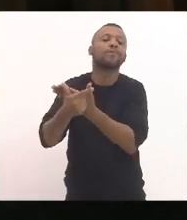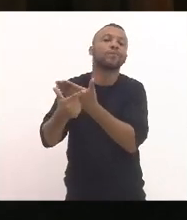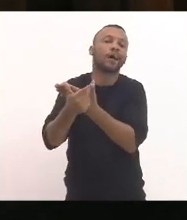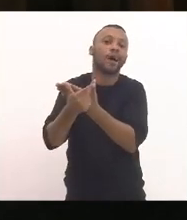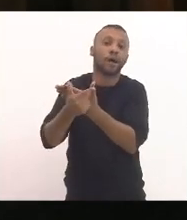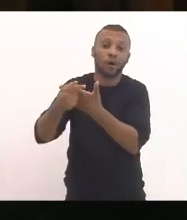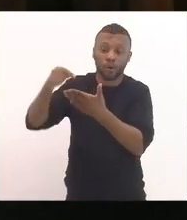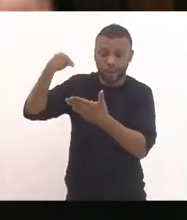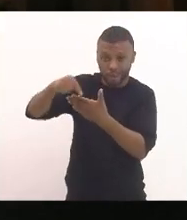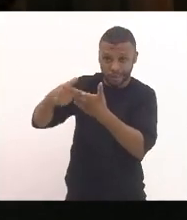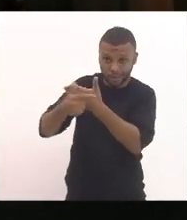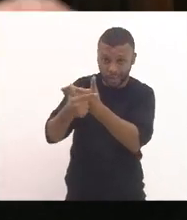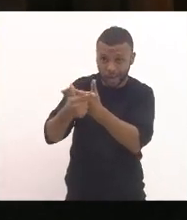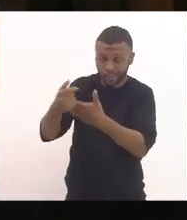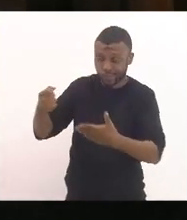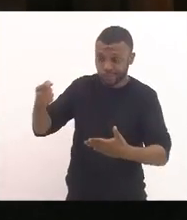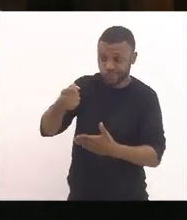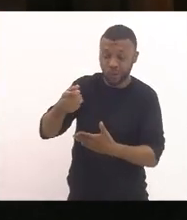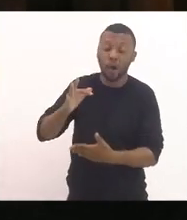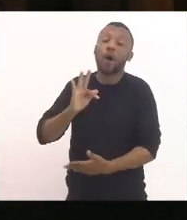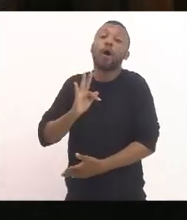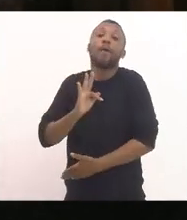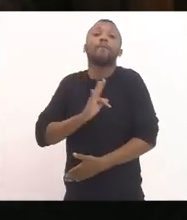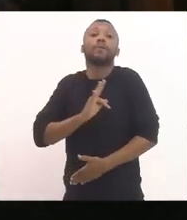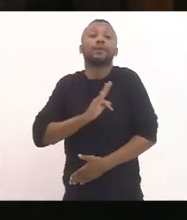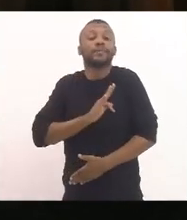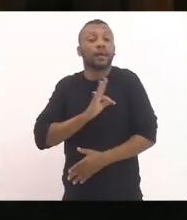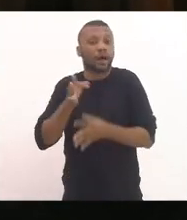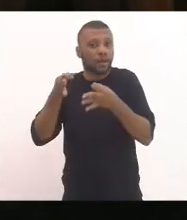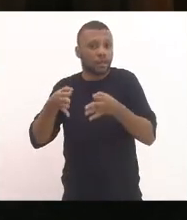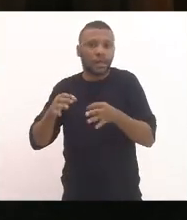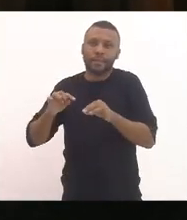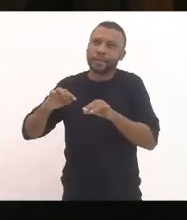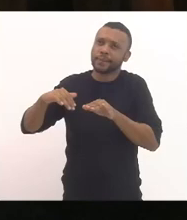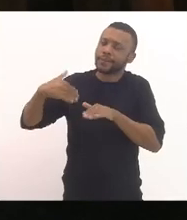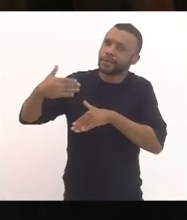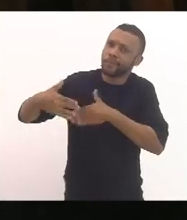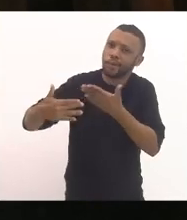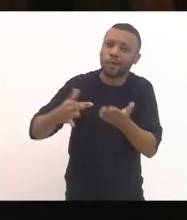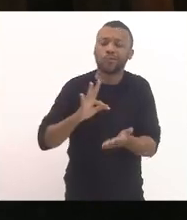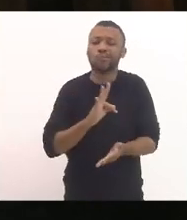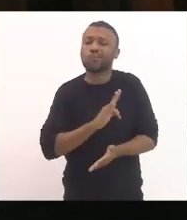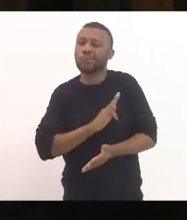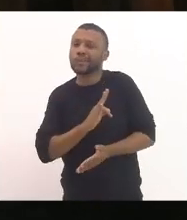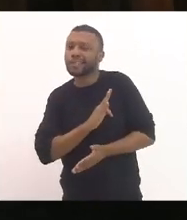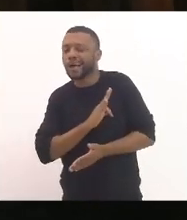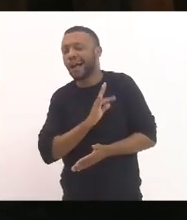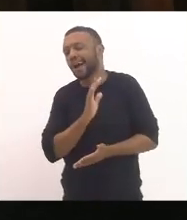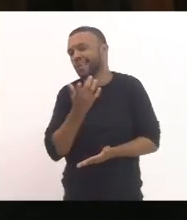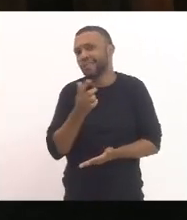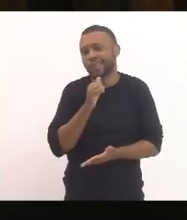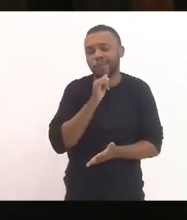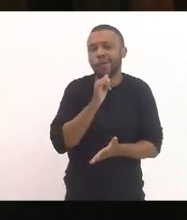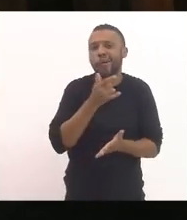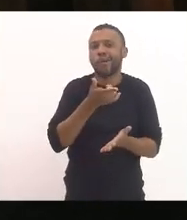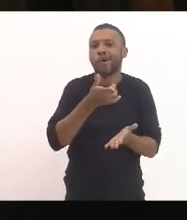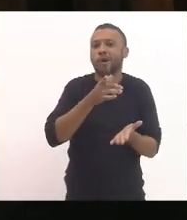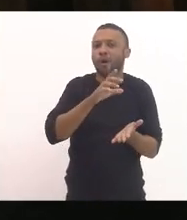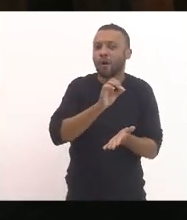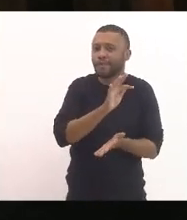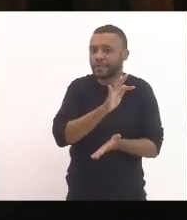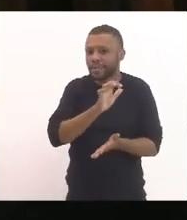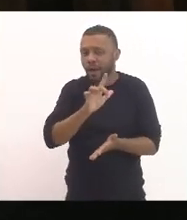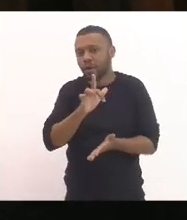foi ocupado por comissário para o primeiro por policiais né depois os policiais eu falo os policiais querem usar Os oficiais de